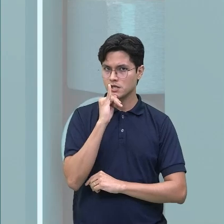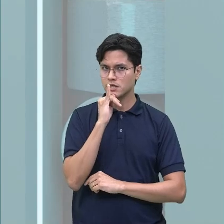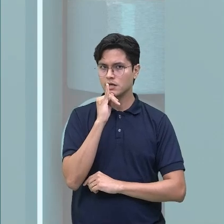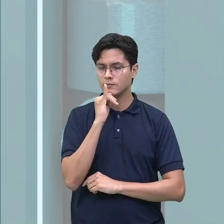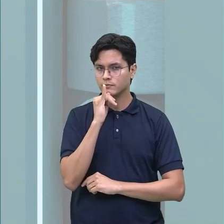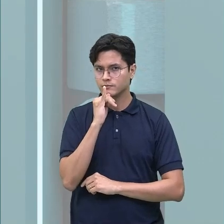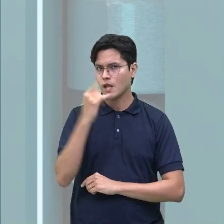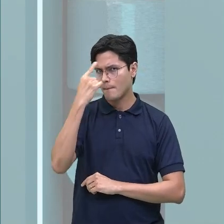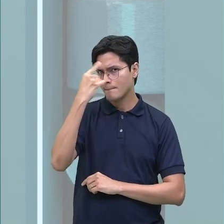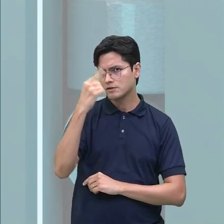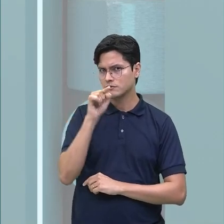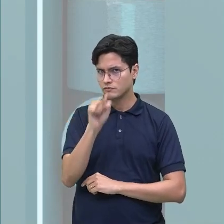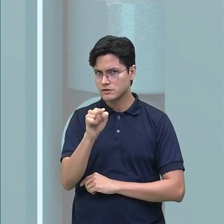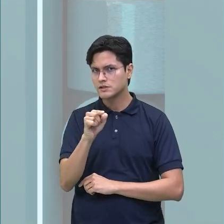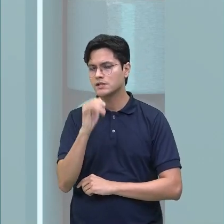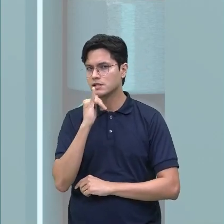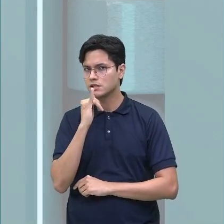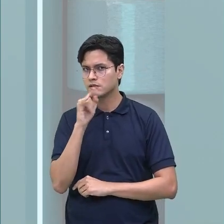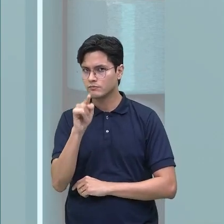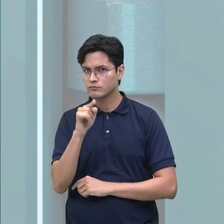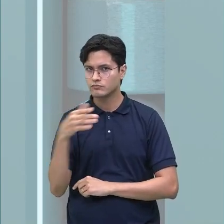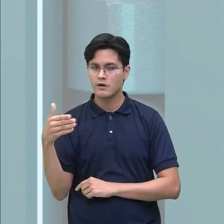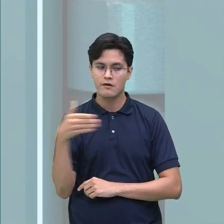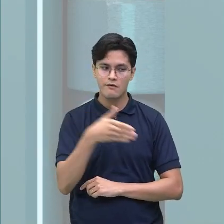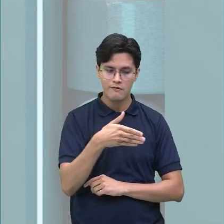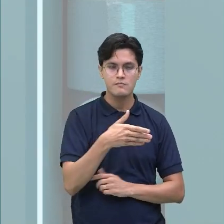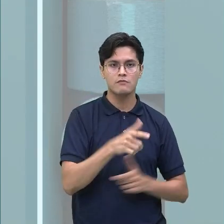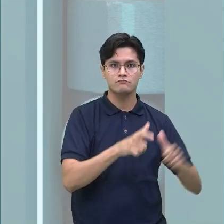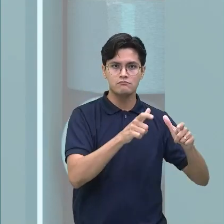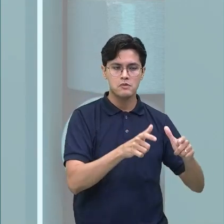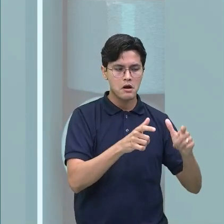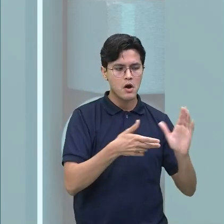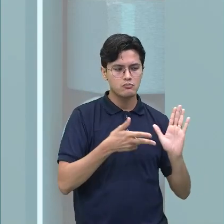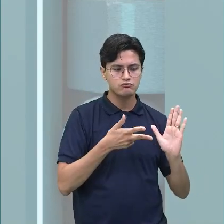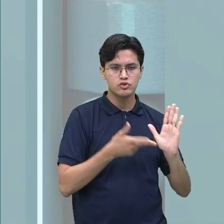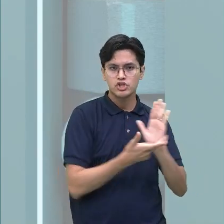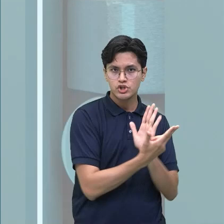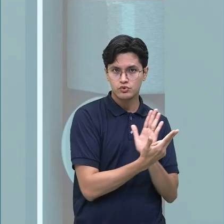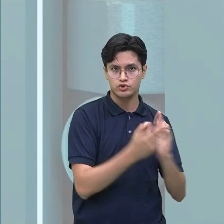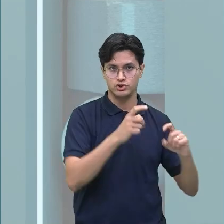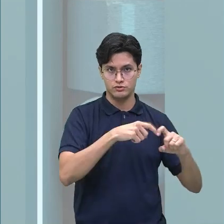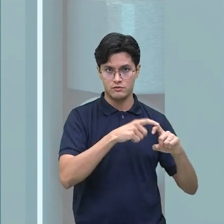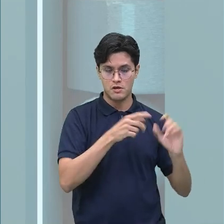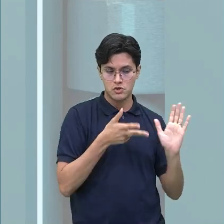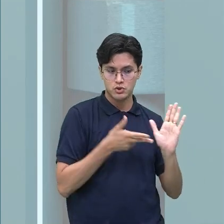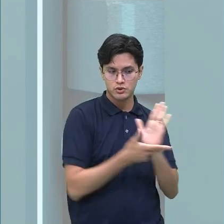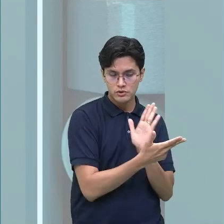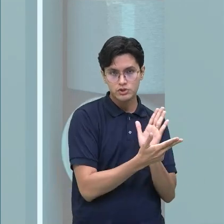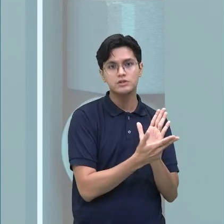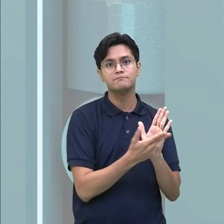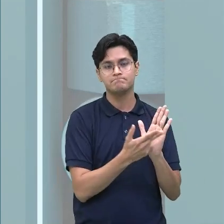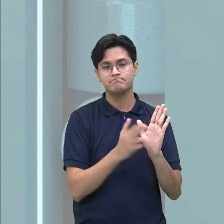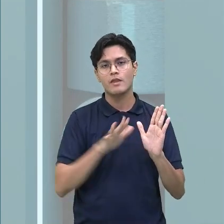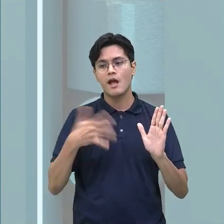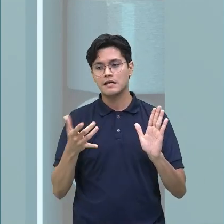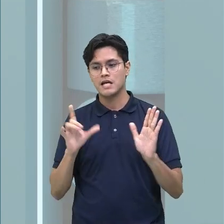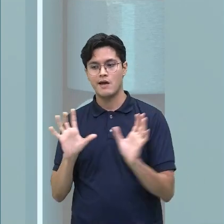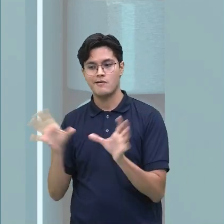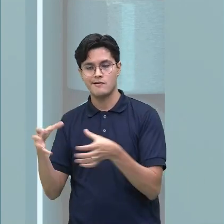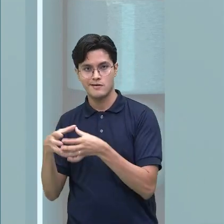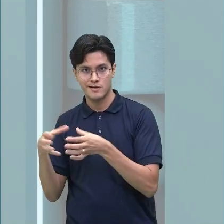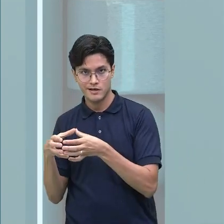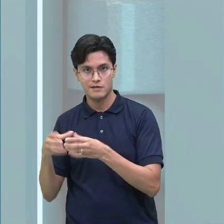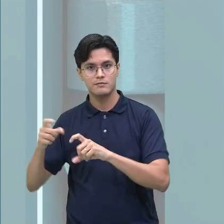pensou que você foi fazer uma cirurgia de alto risco e de repente você está lá no centro cirúrgico, aí chega toda a equipe